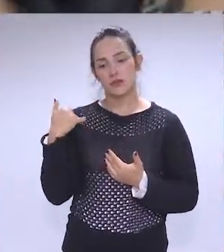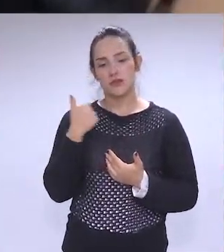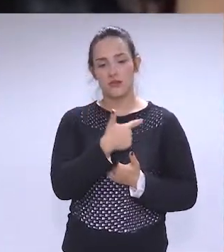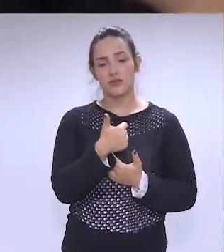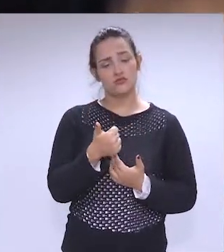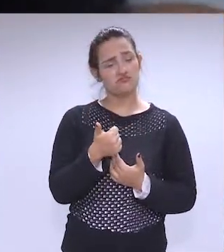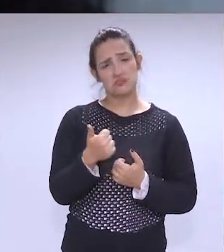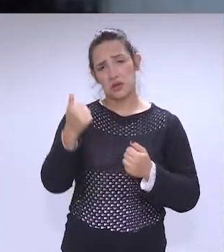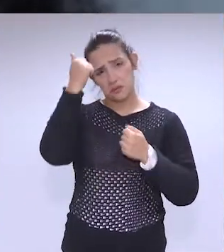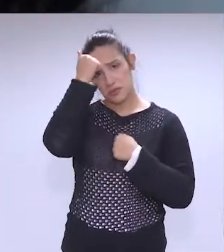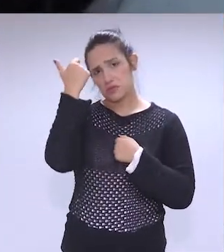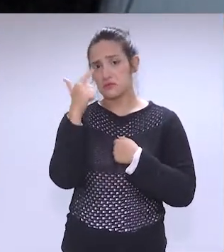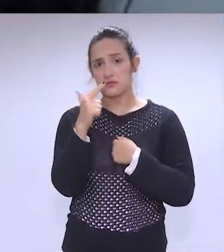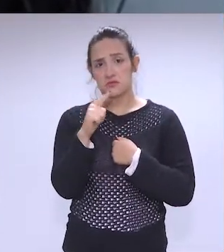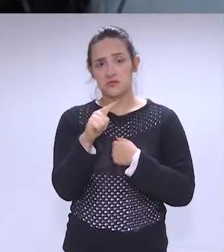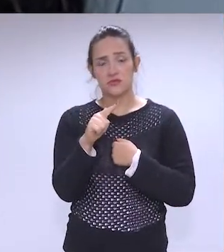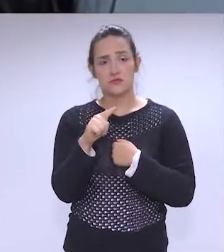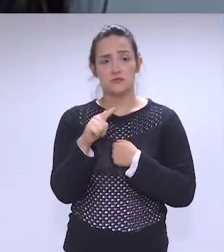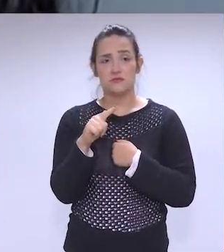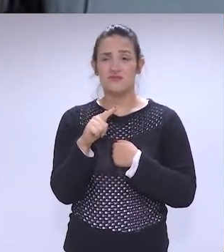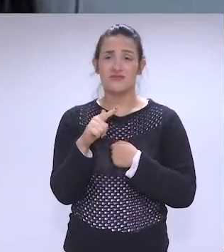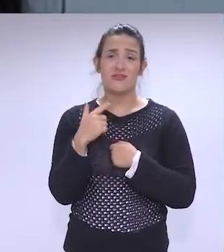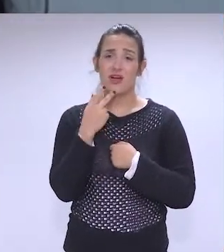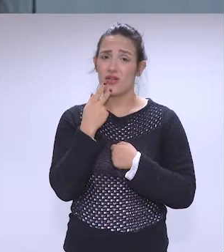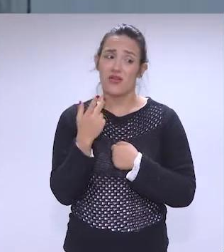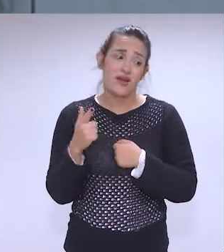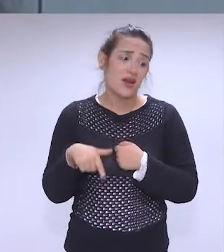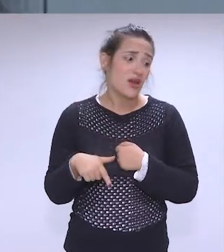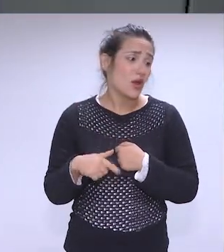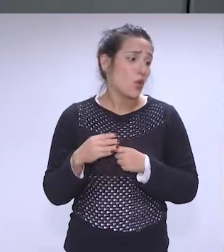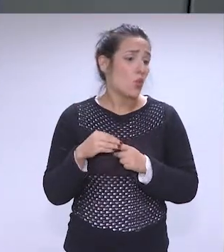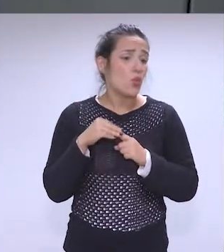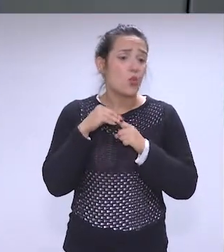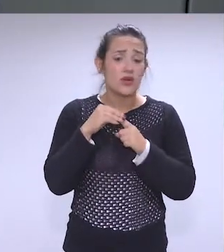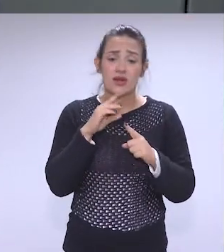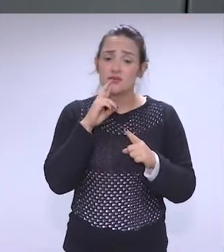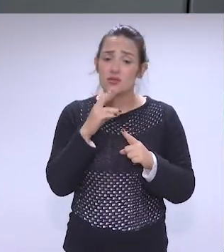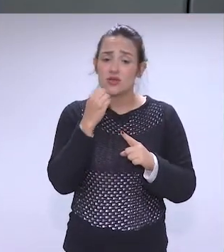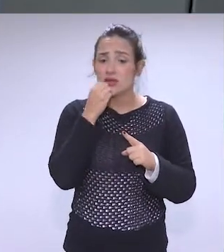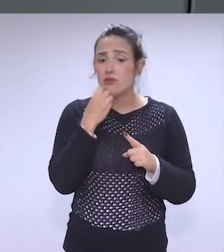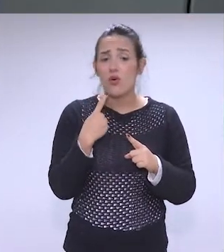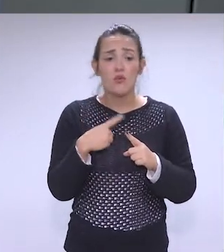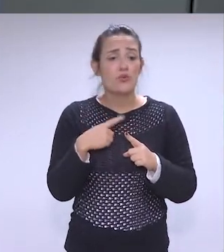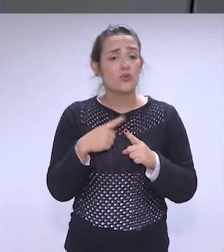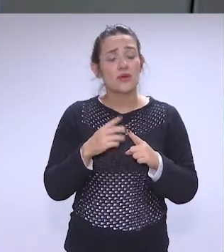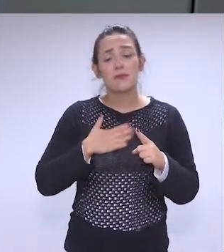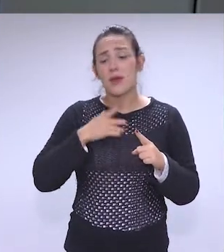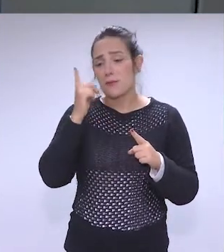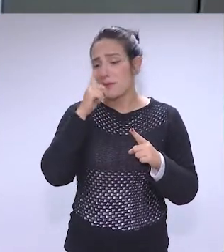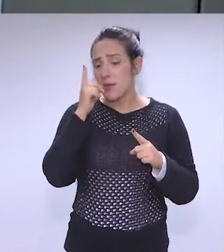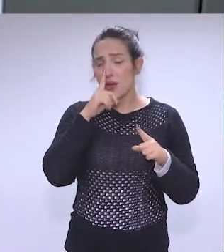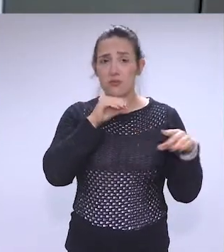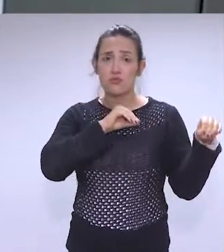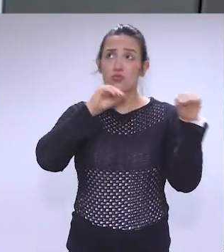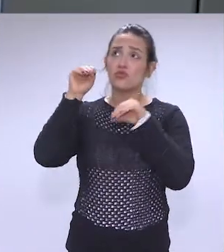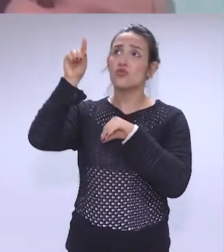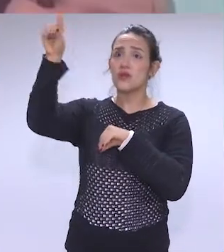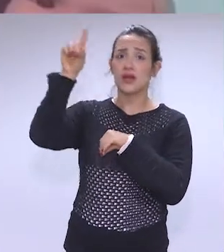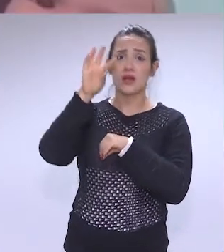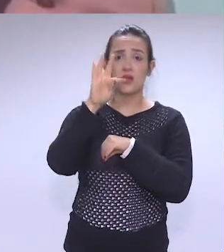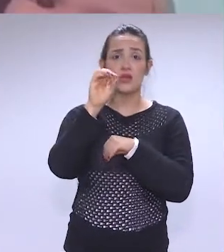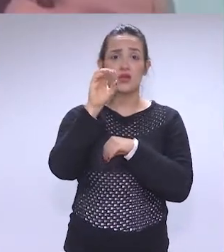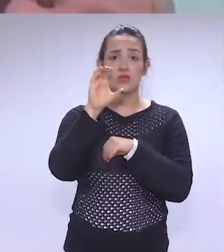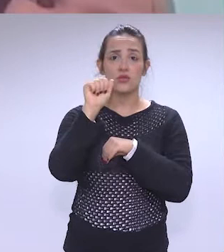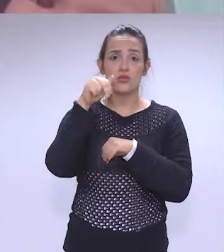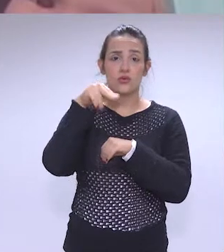não se arrepende do casamento. Ela conta que era a única solução prática no momento. Na época, a mãe havia se mudado para